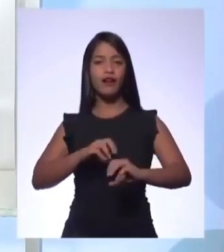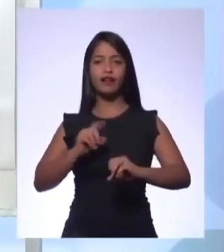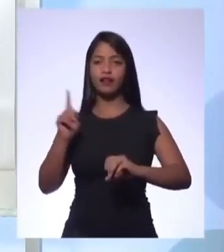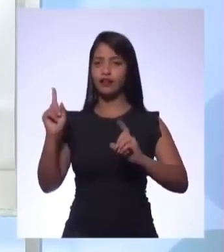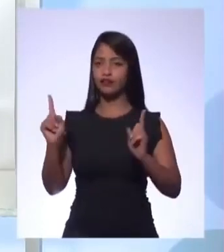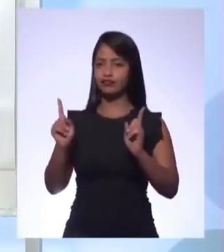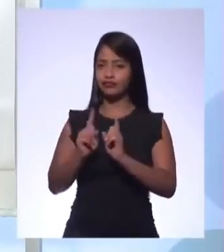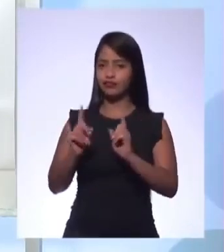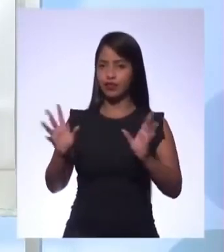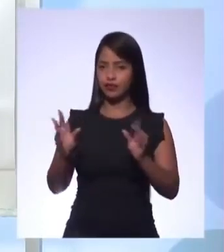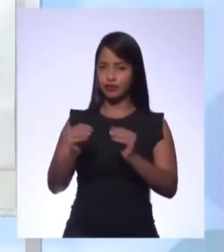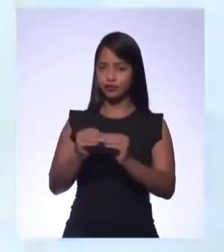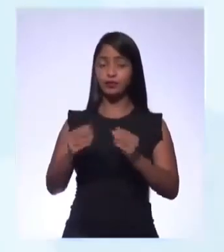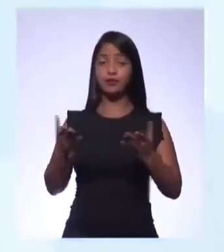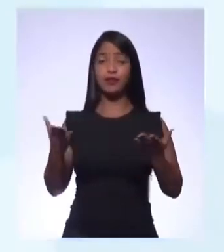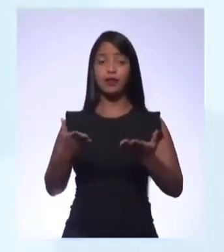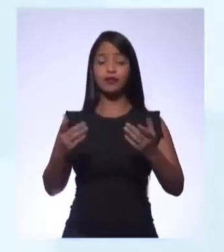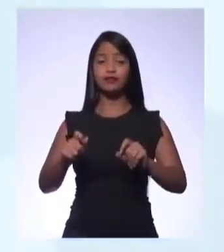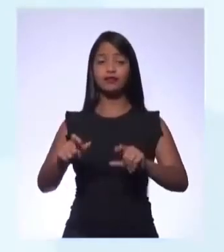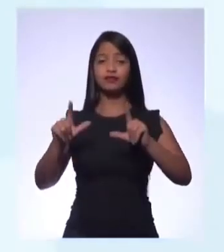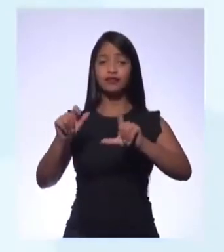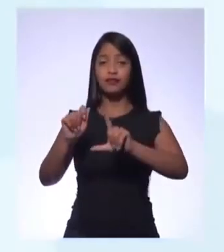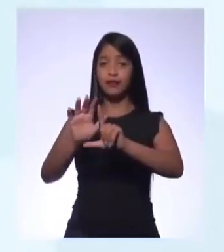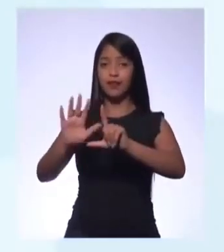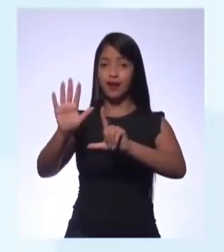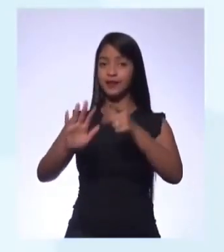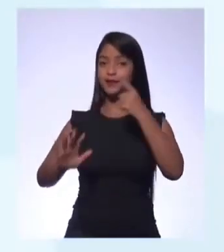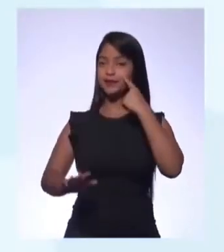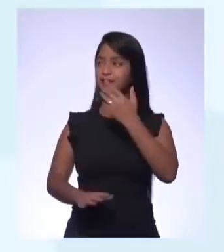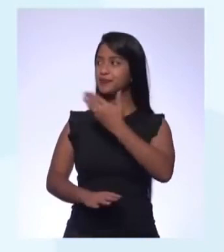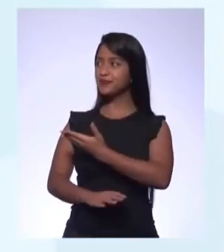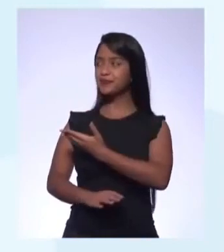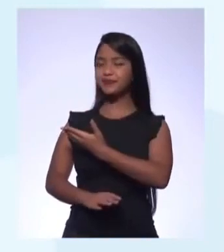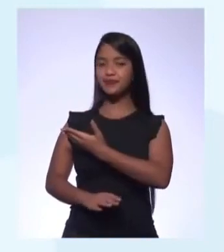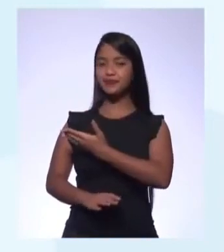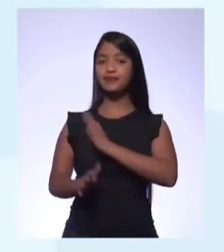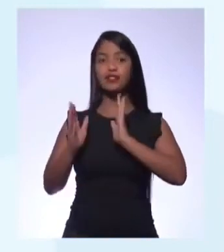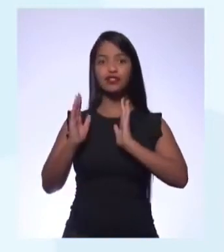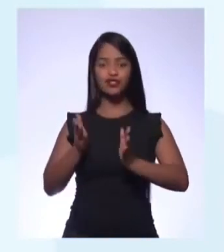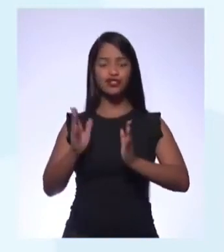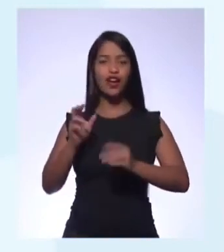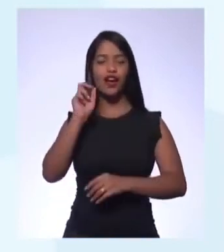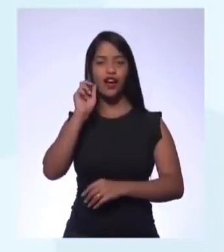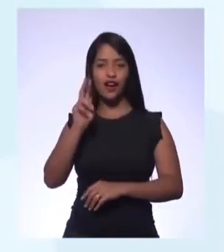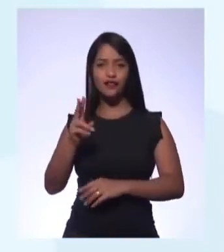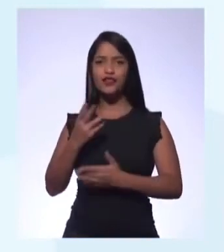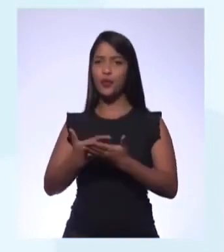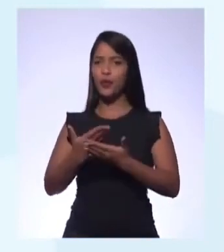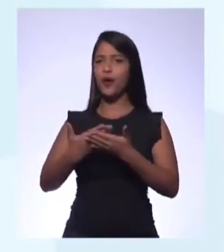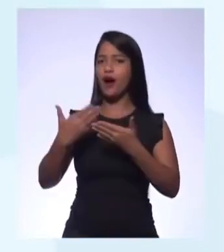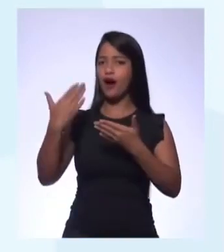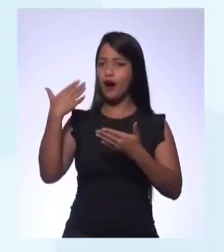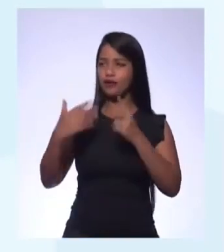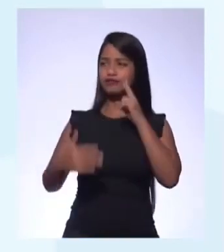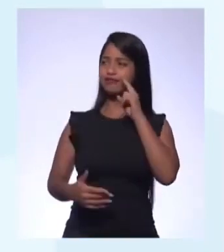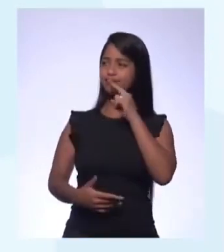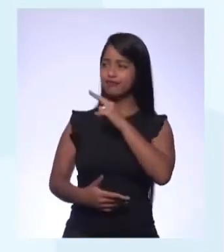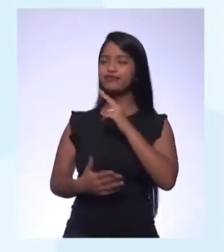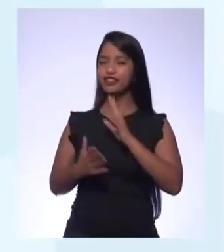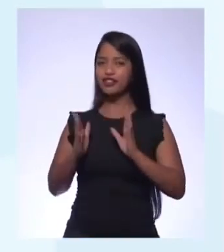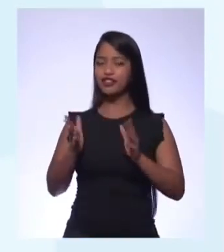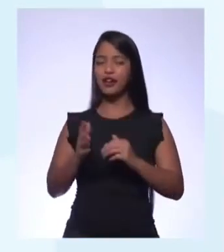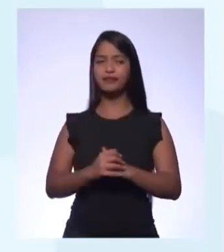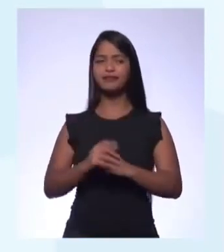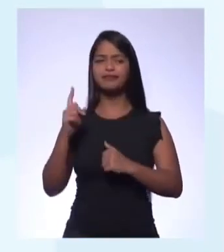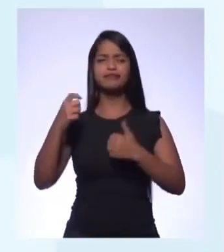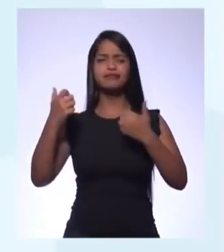na tela para nós um desenho, uma imagem. Essa imagem nós já vimos na aula. O que acontece? Lá está dizendo que o male, o